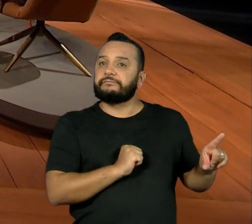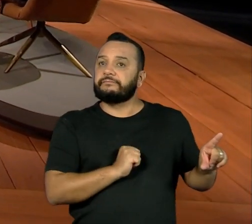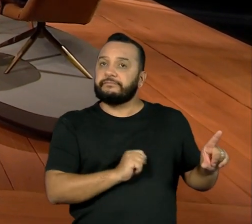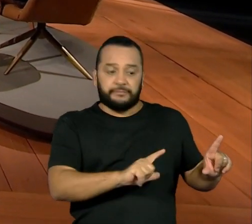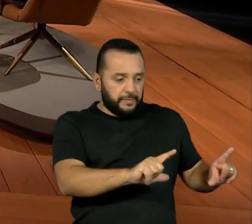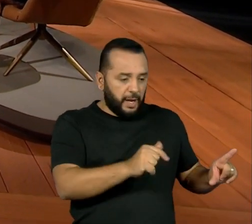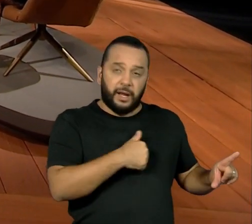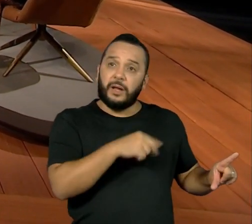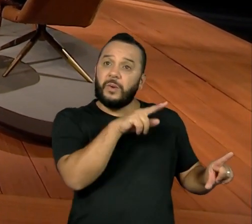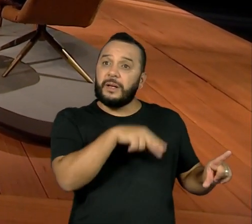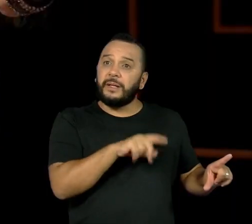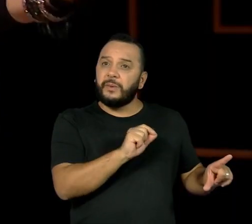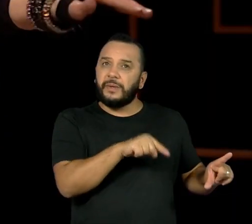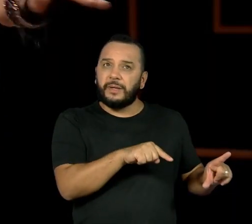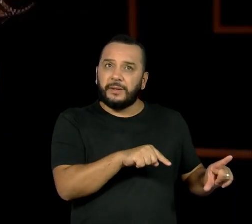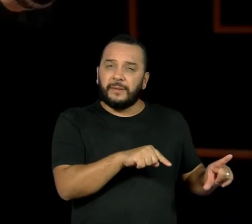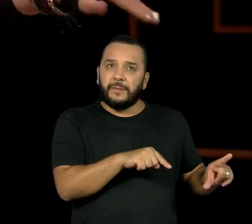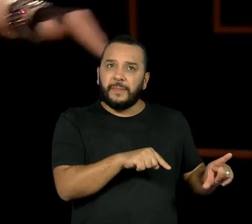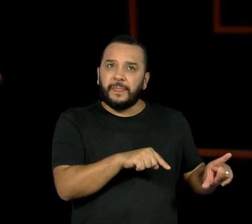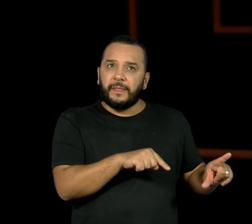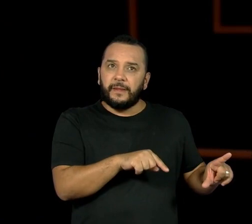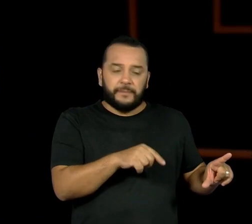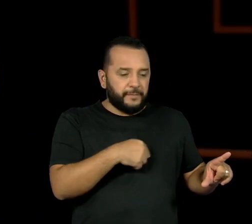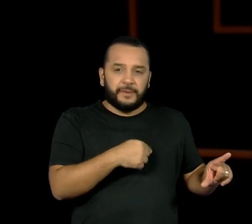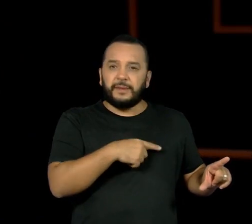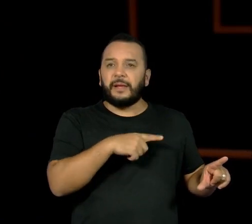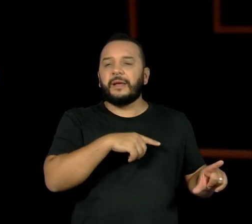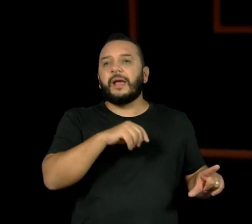eu li, Alto del Perdón,